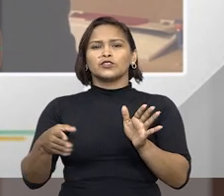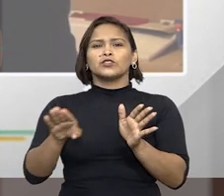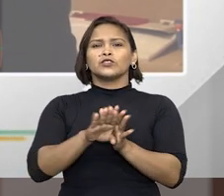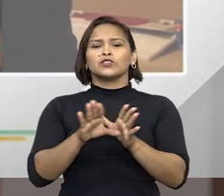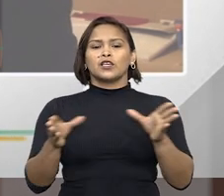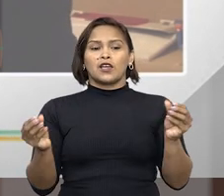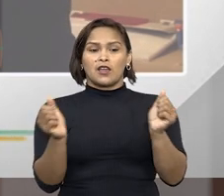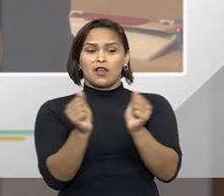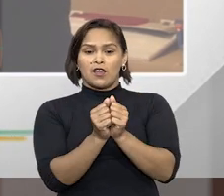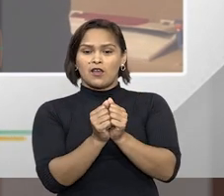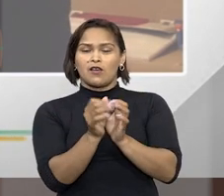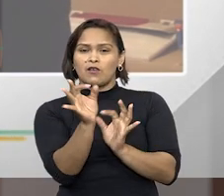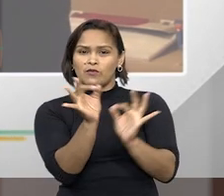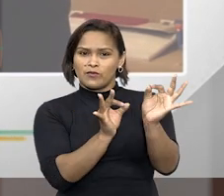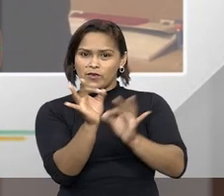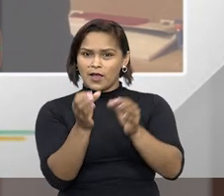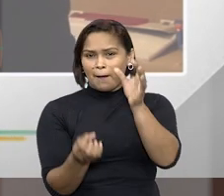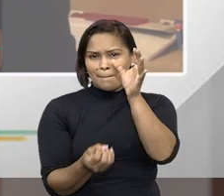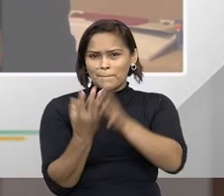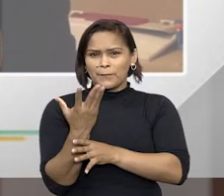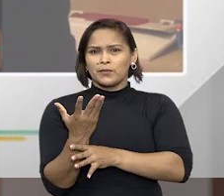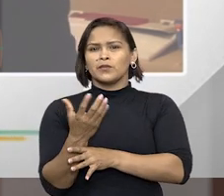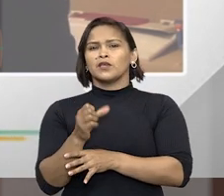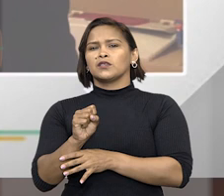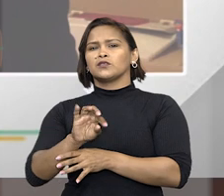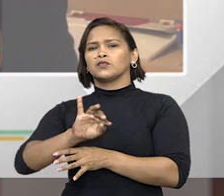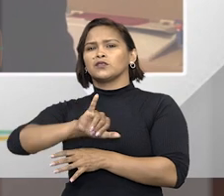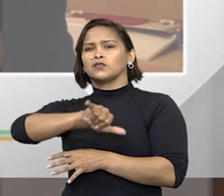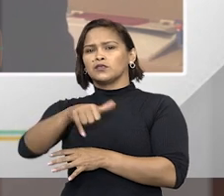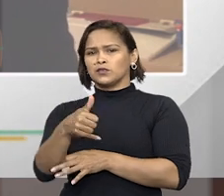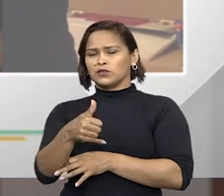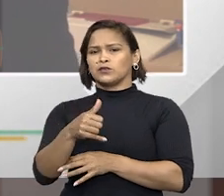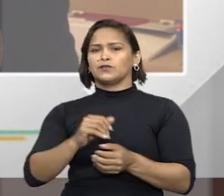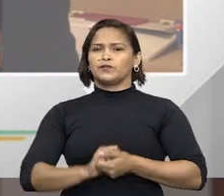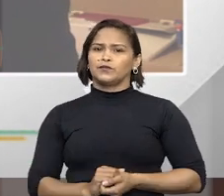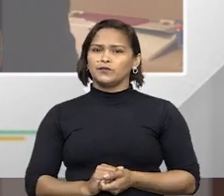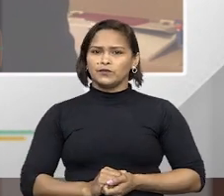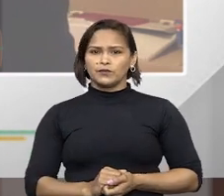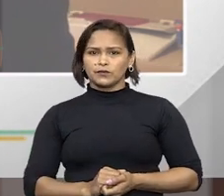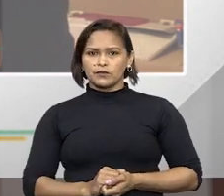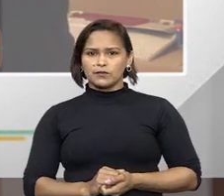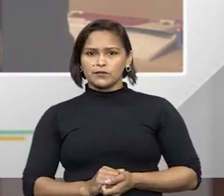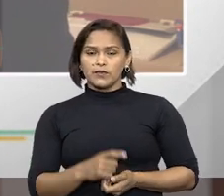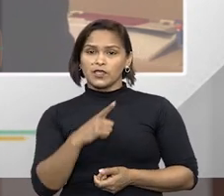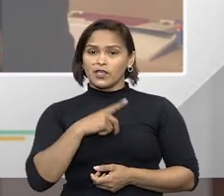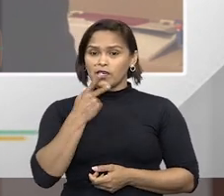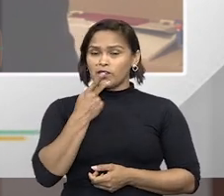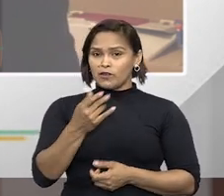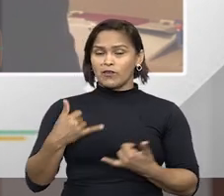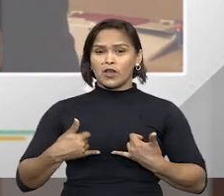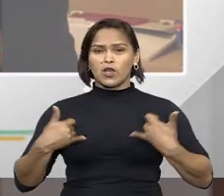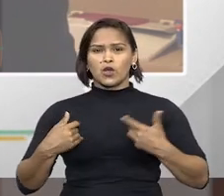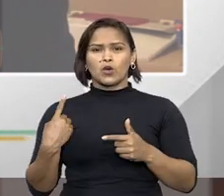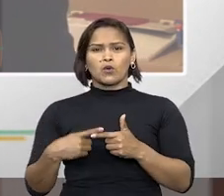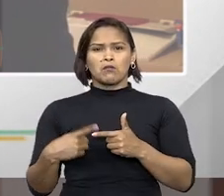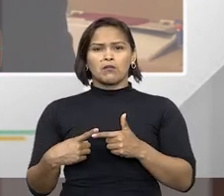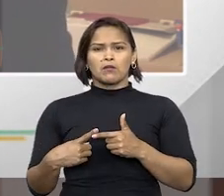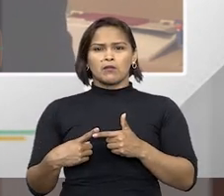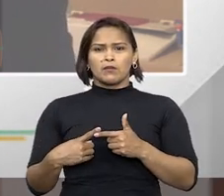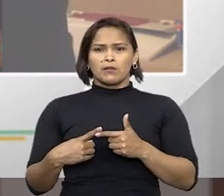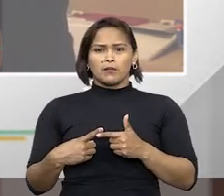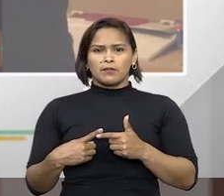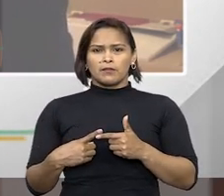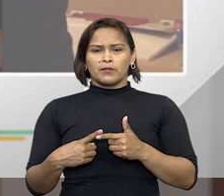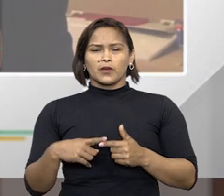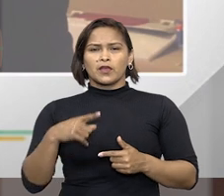composição originária do Superior Tribunal de Justiça. E eu digo esse orgulho porque